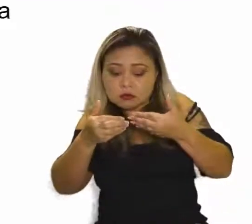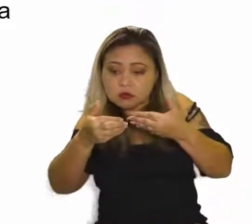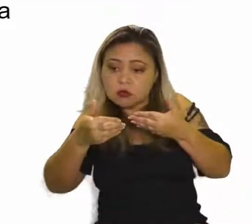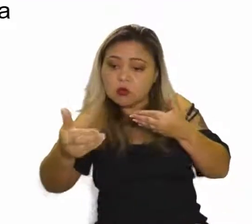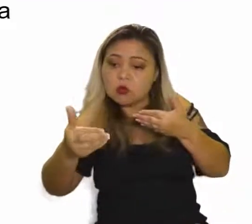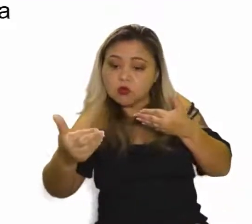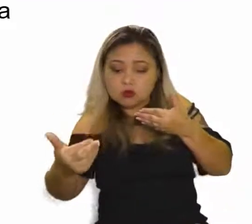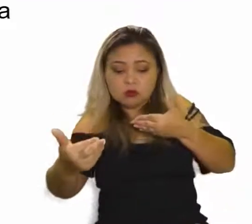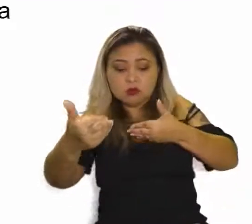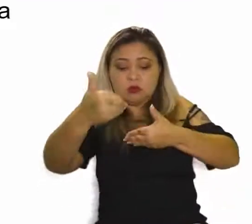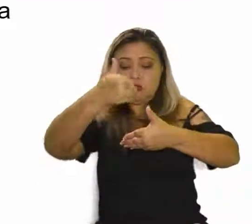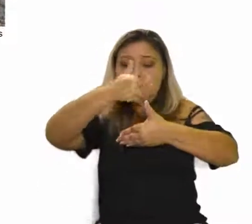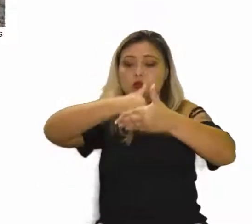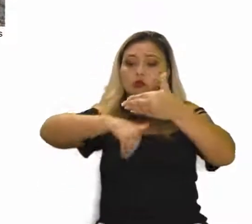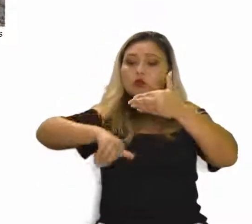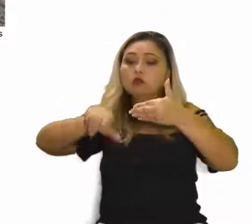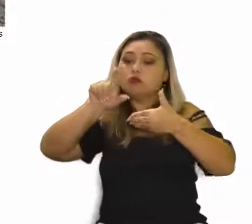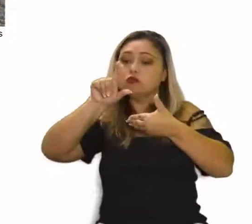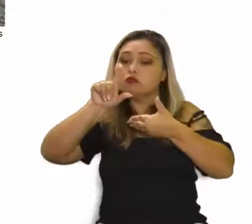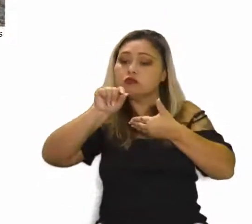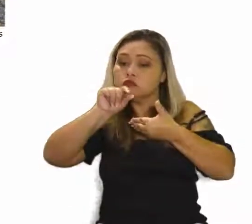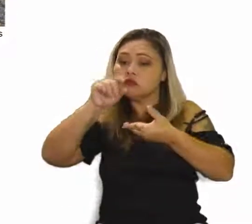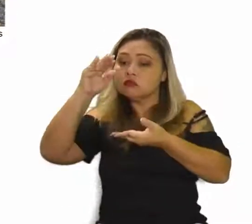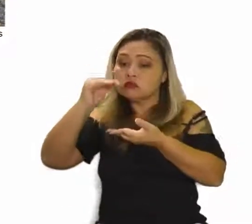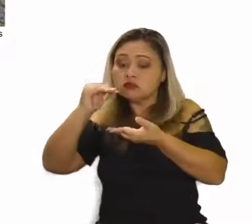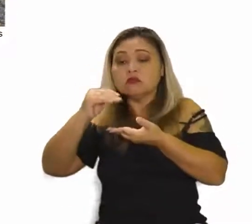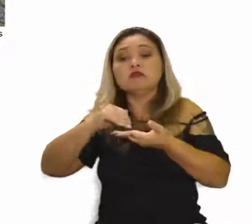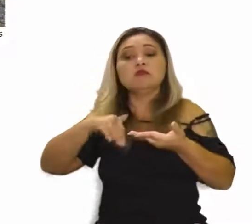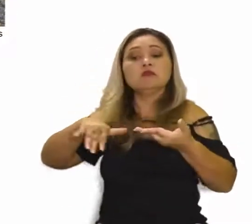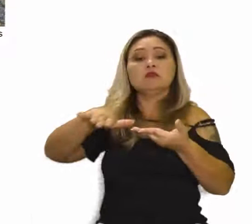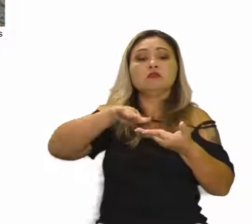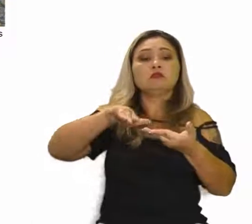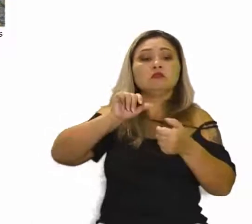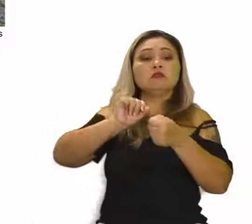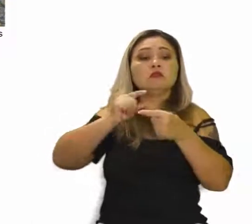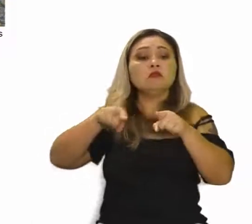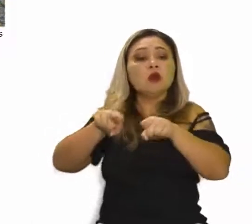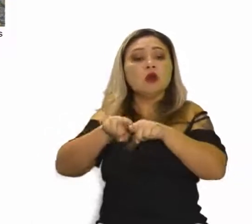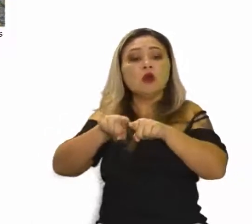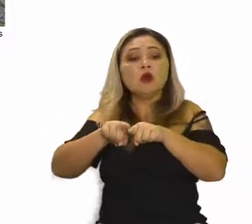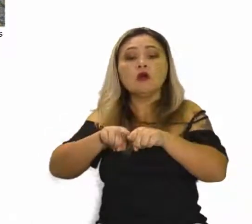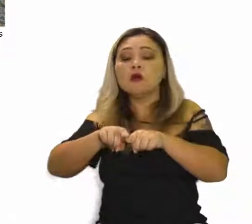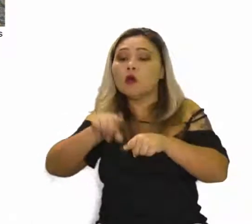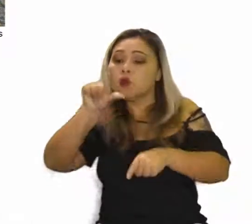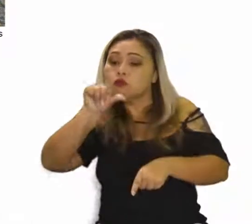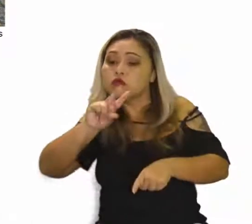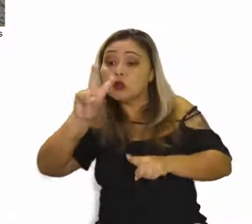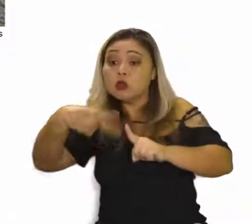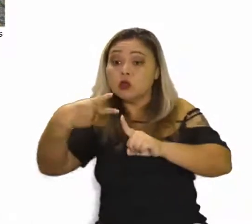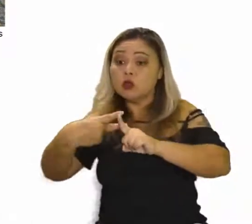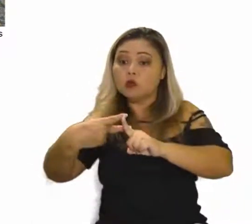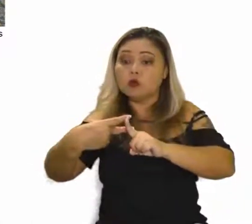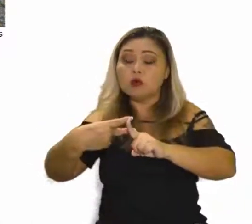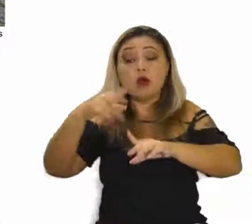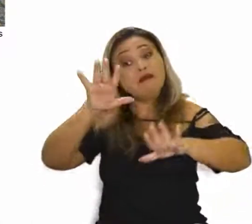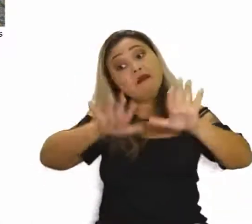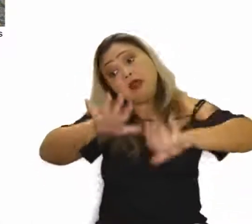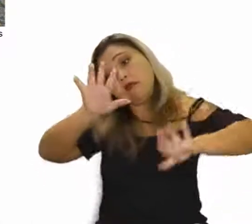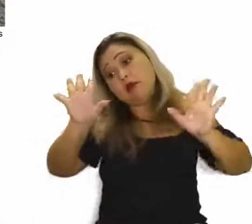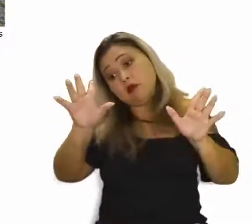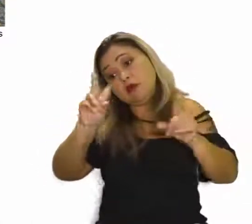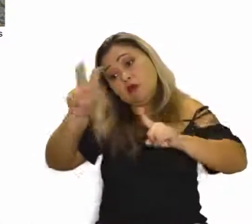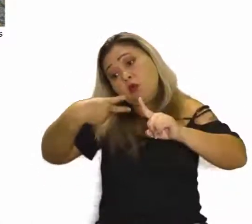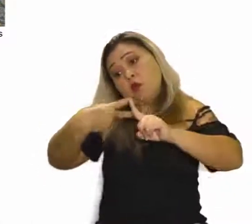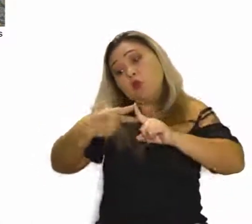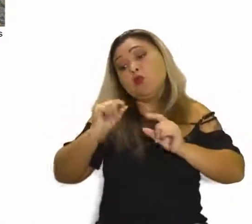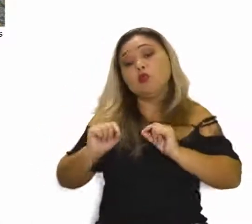das codornas dentro do aviário, ok? E vermifugação com dosagem em dobro, mas aí vai depender. Dosagem